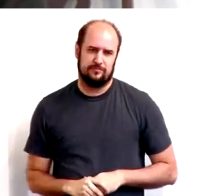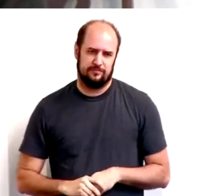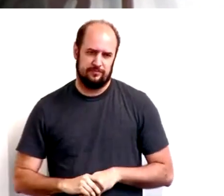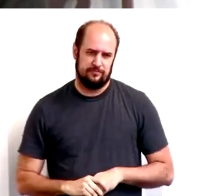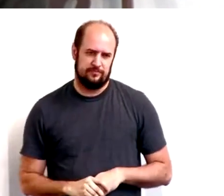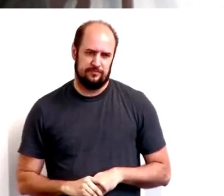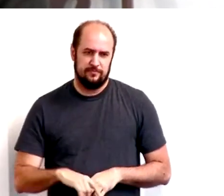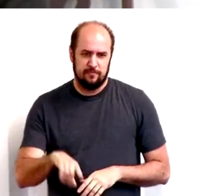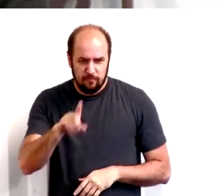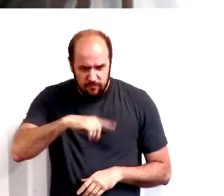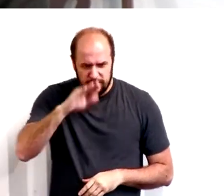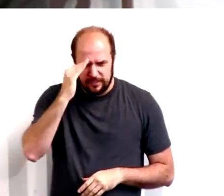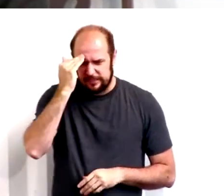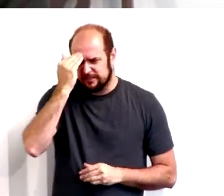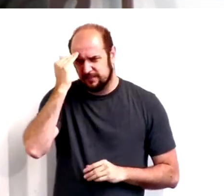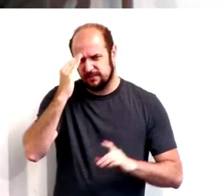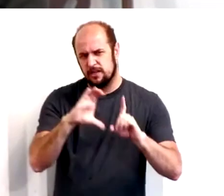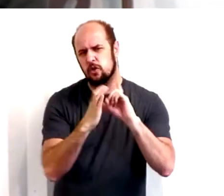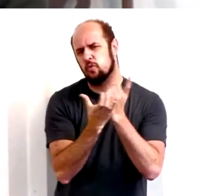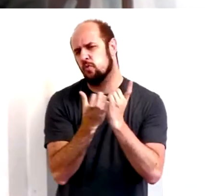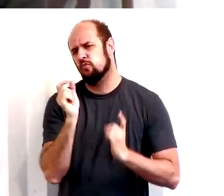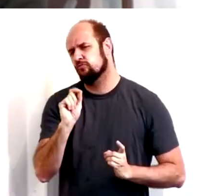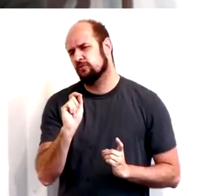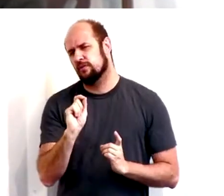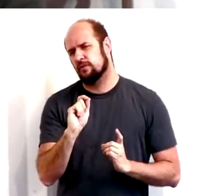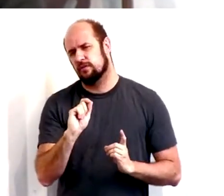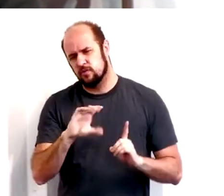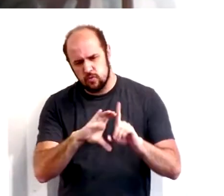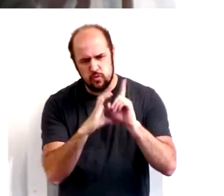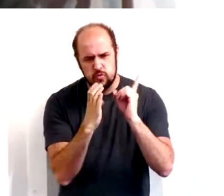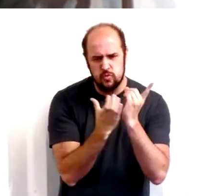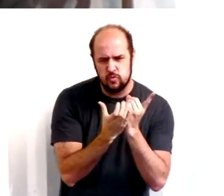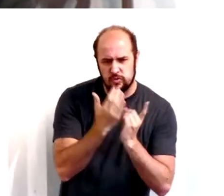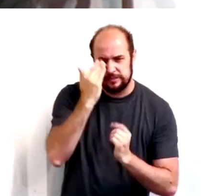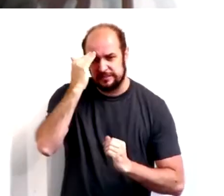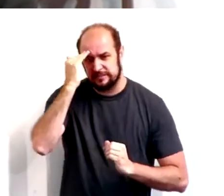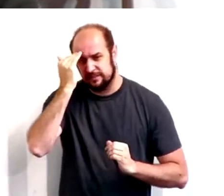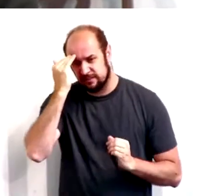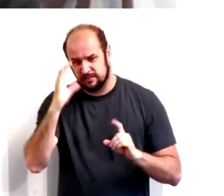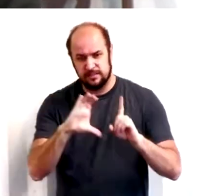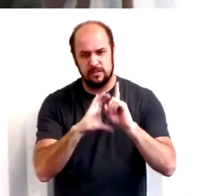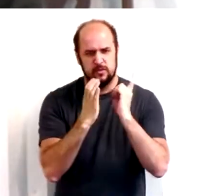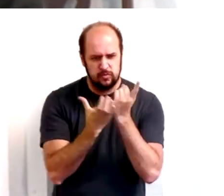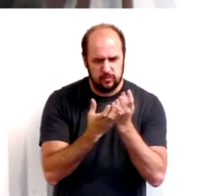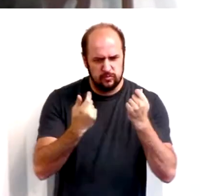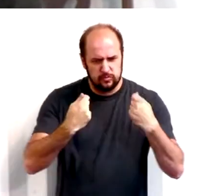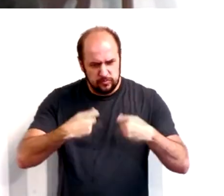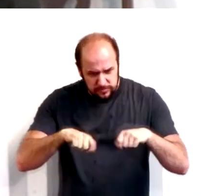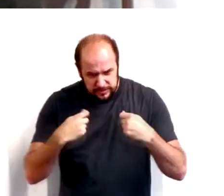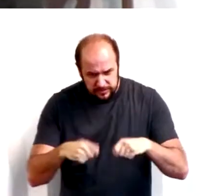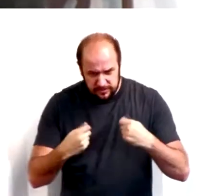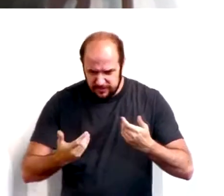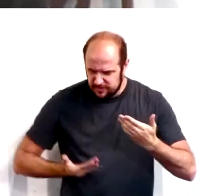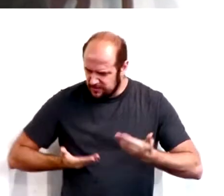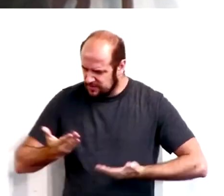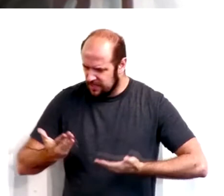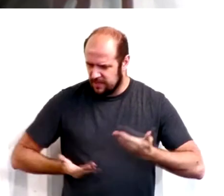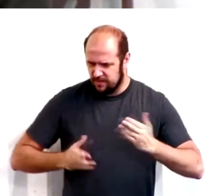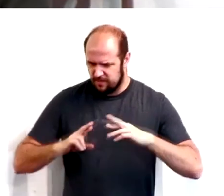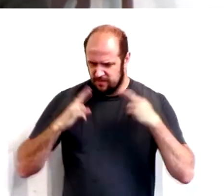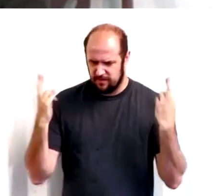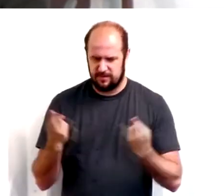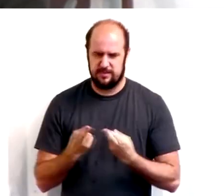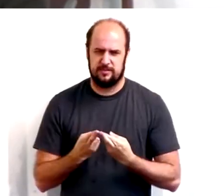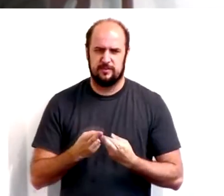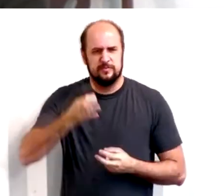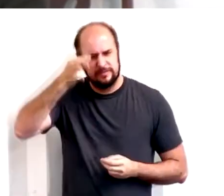você entender o que é culto, e se você entender que esse culto você precisa prestar servindo o reino, eu